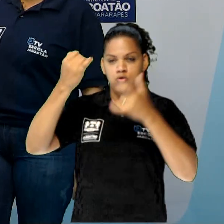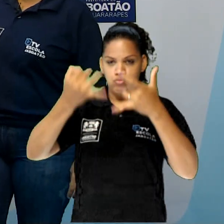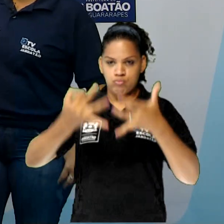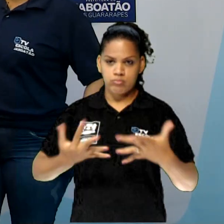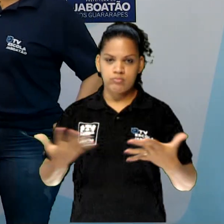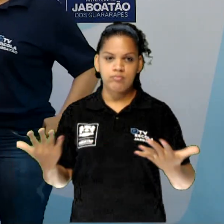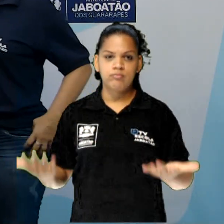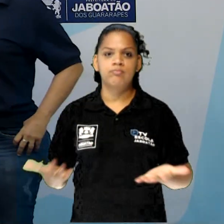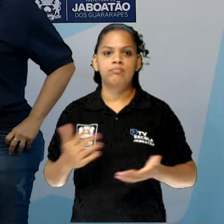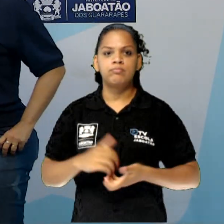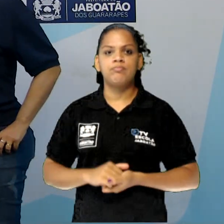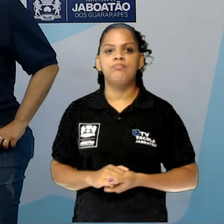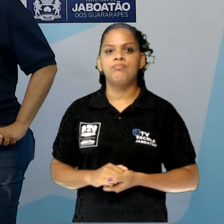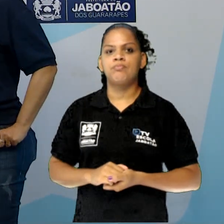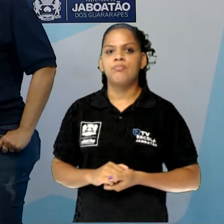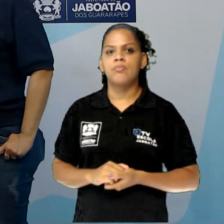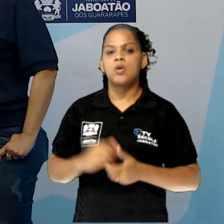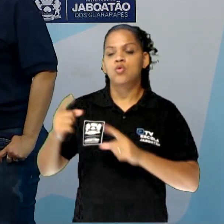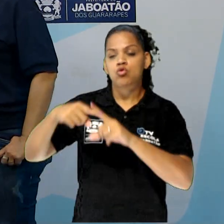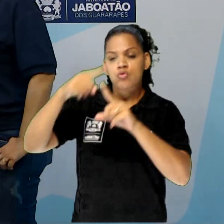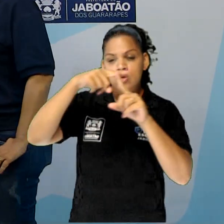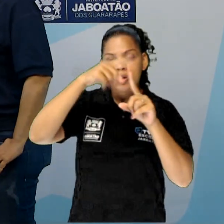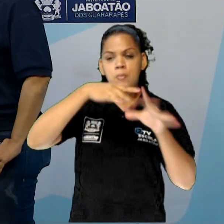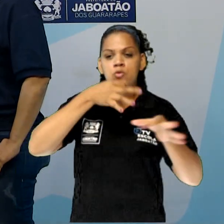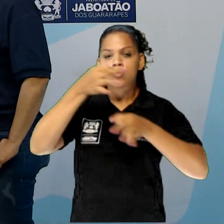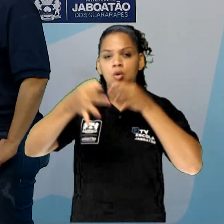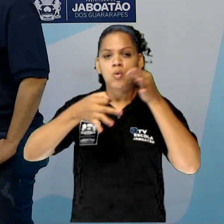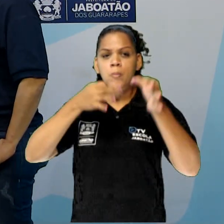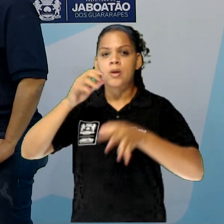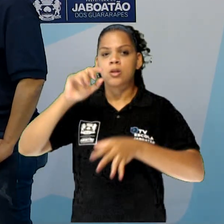Tipos de argumento. De autoridade,